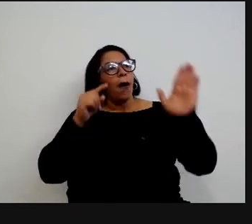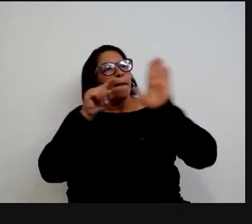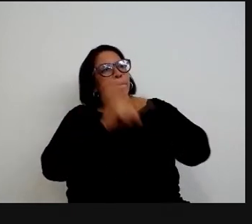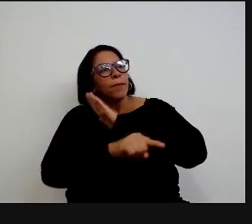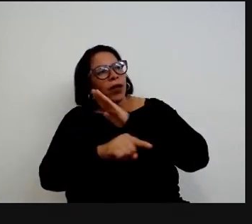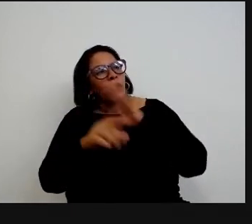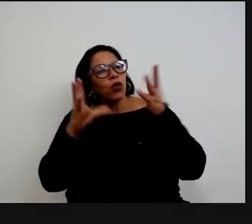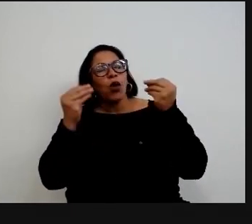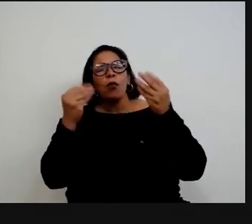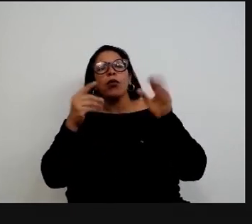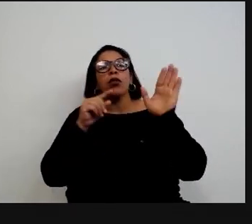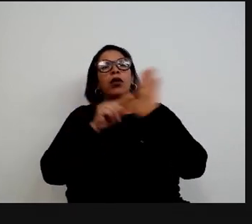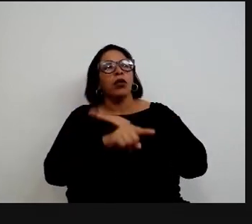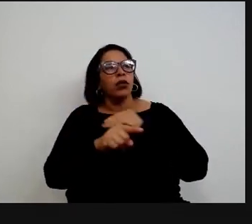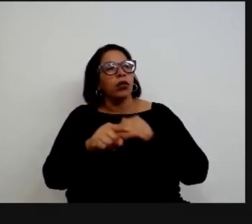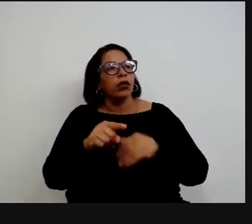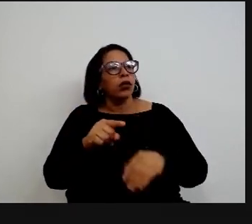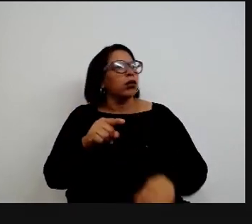não.